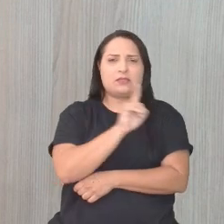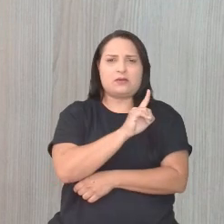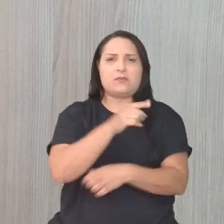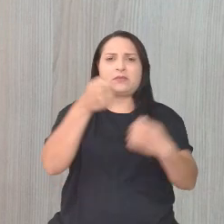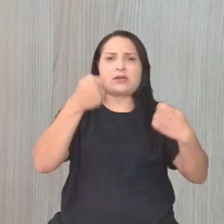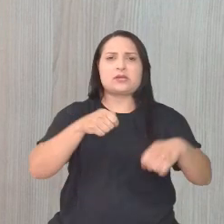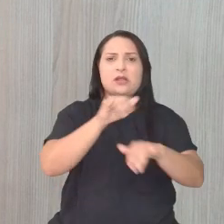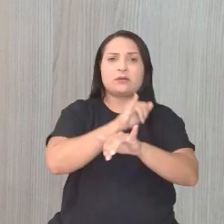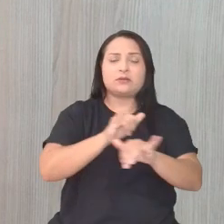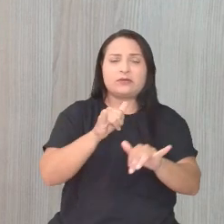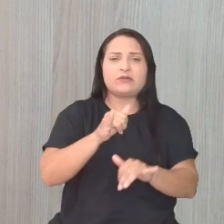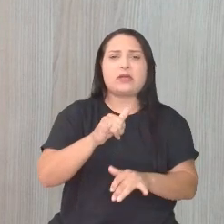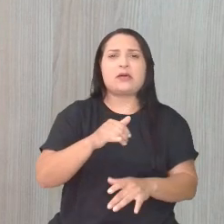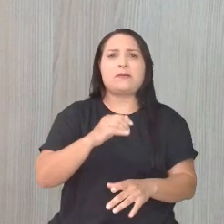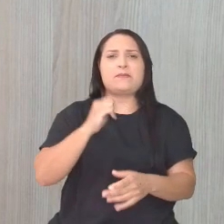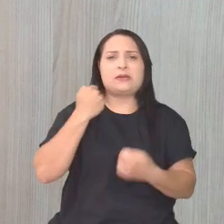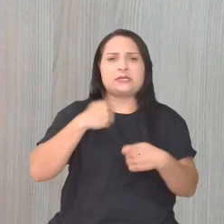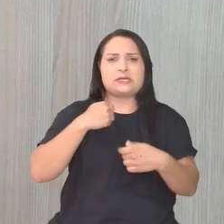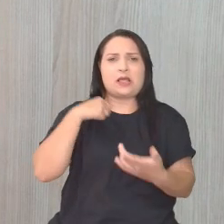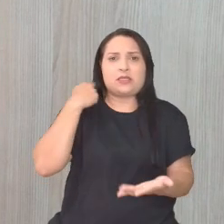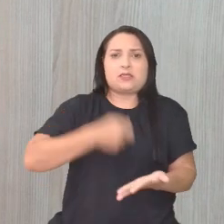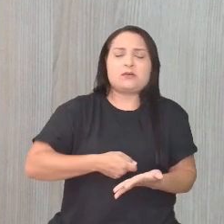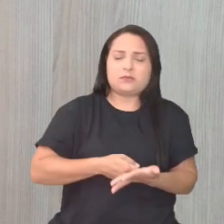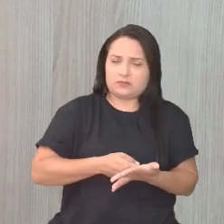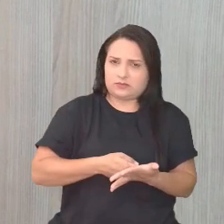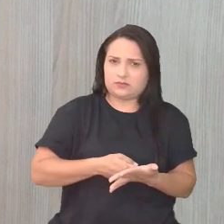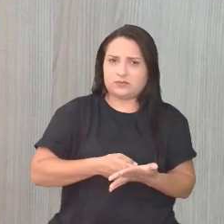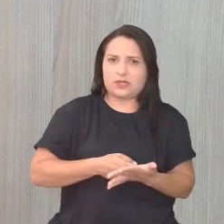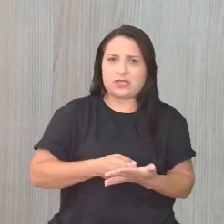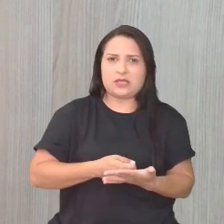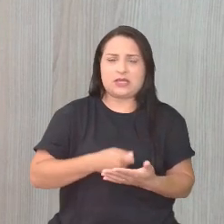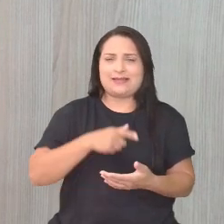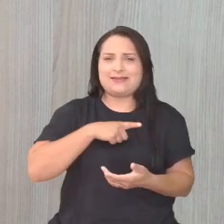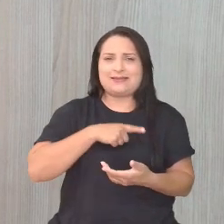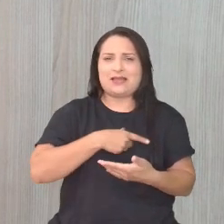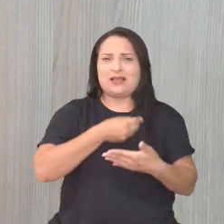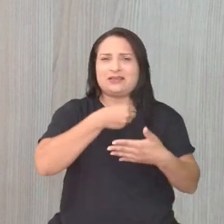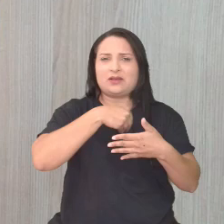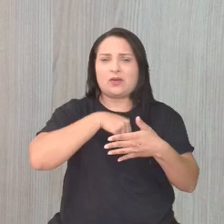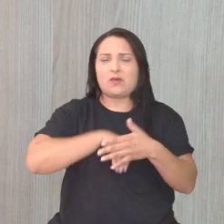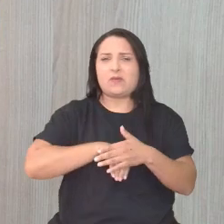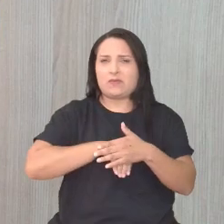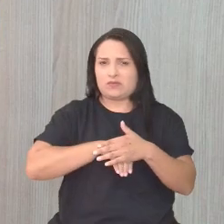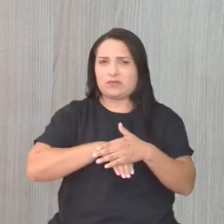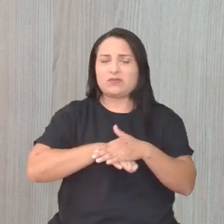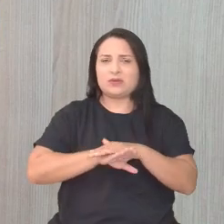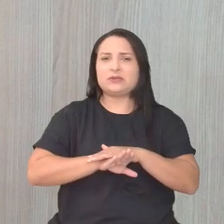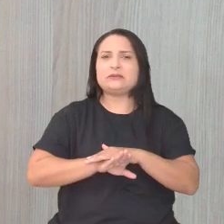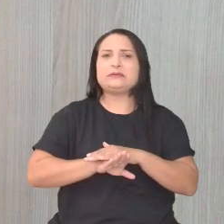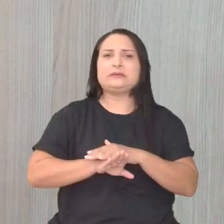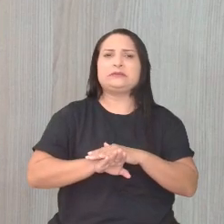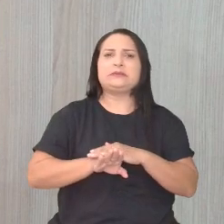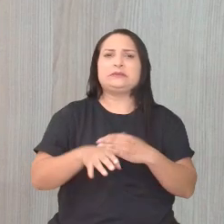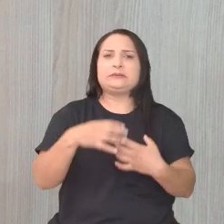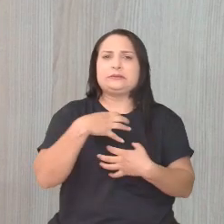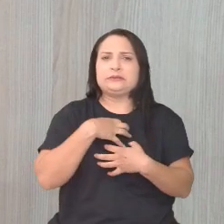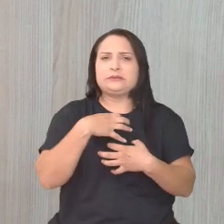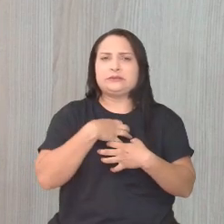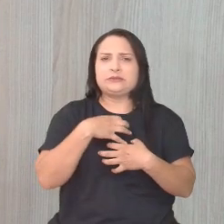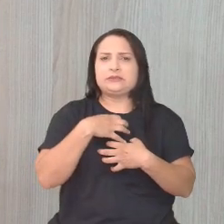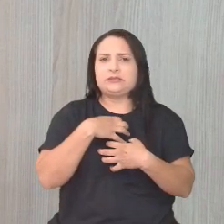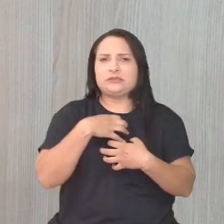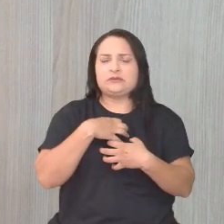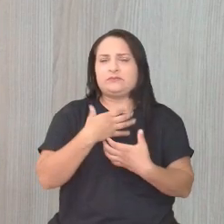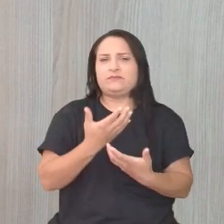está acontecendo, denunciem, não fiquem acumulando aquele problema de combate, de ficar recebendo aquela violência